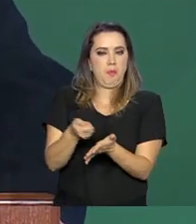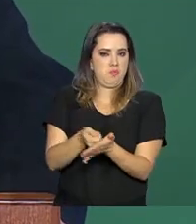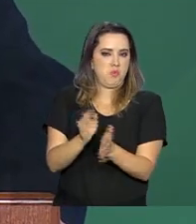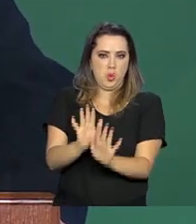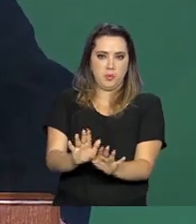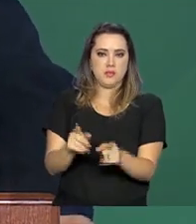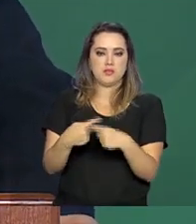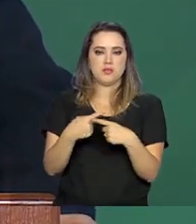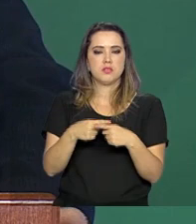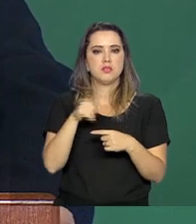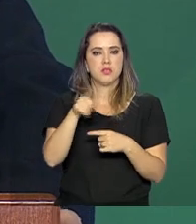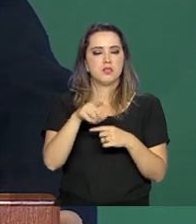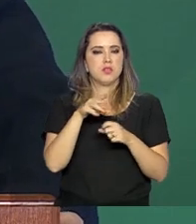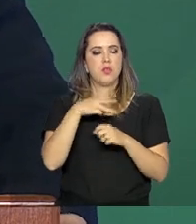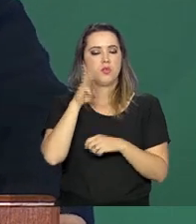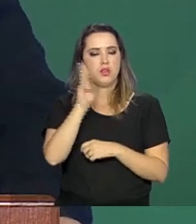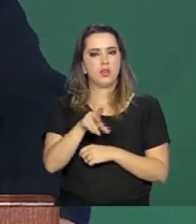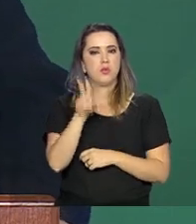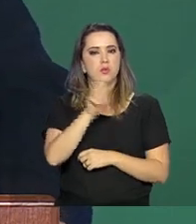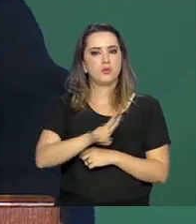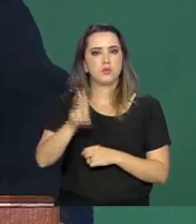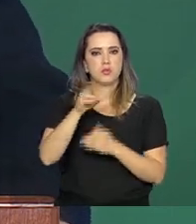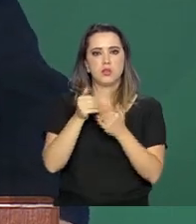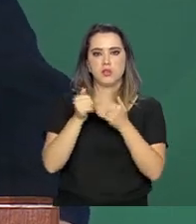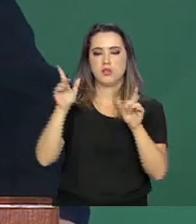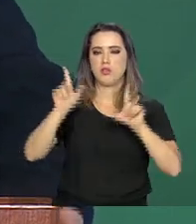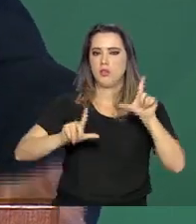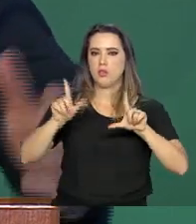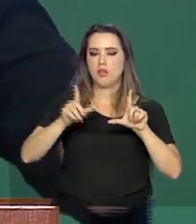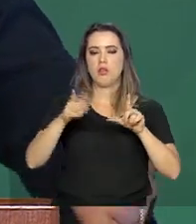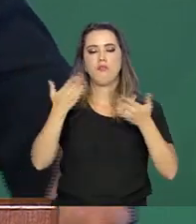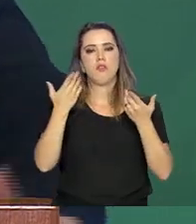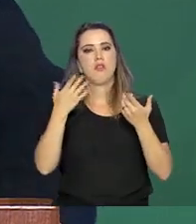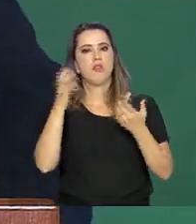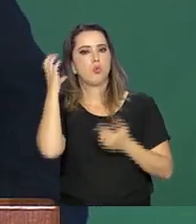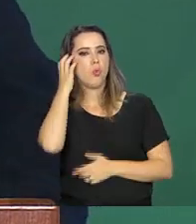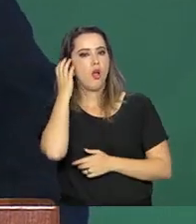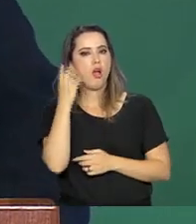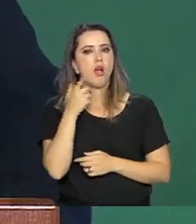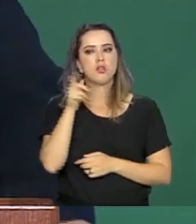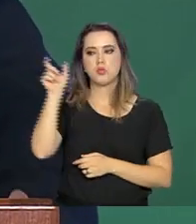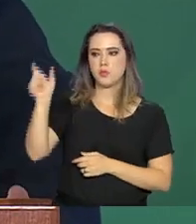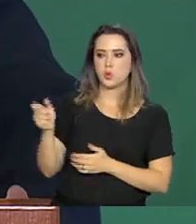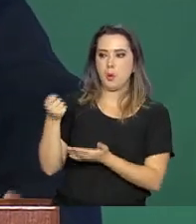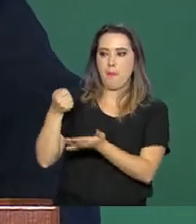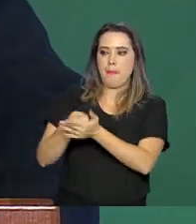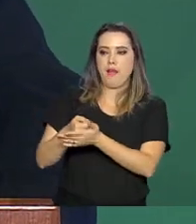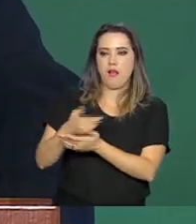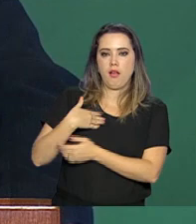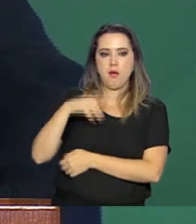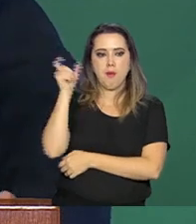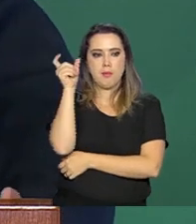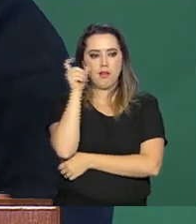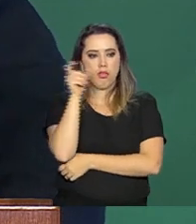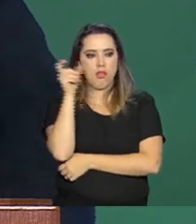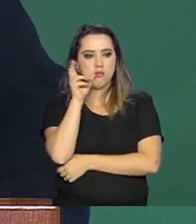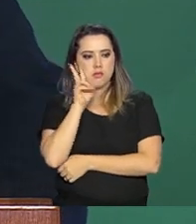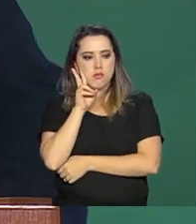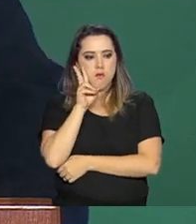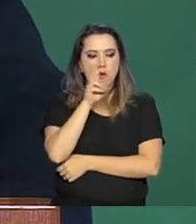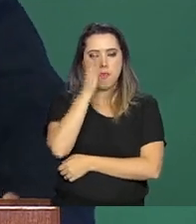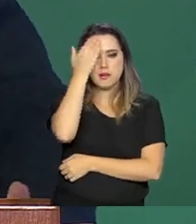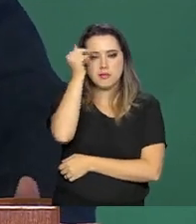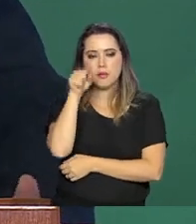ele a estratégia de marketing que é usada na tv aberta é usada no rádio reservado em paga para ter a nossa atenção para ter nossos olhos